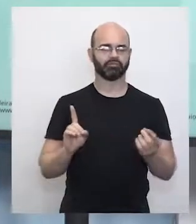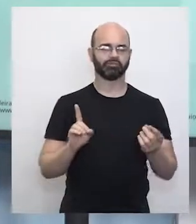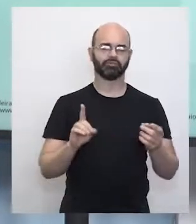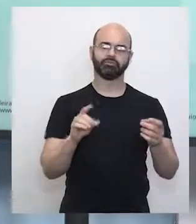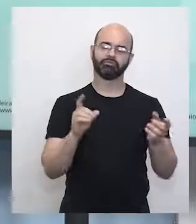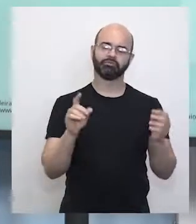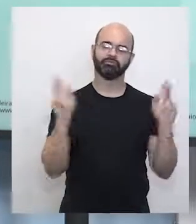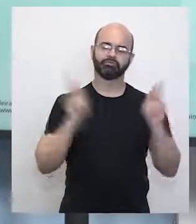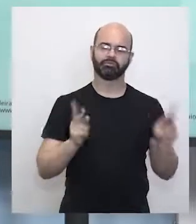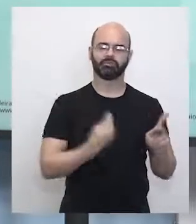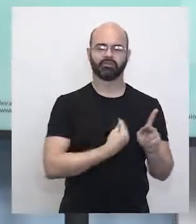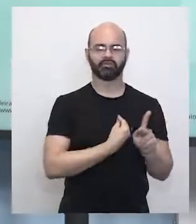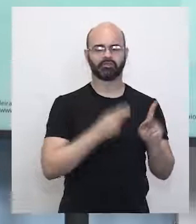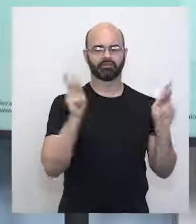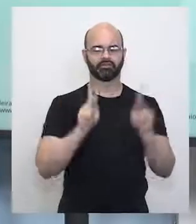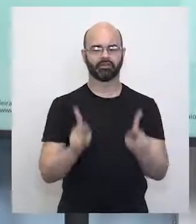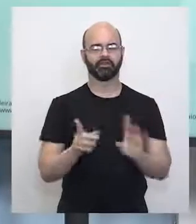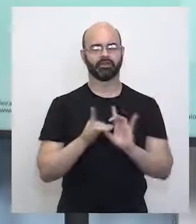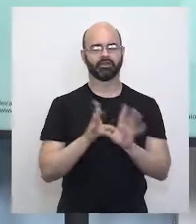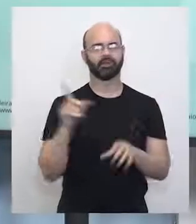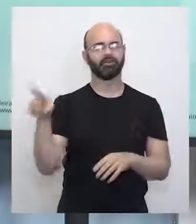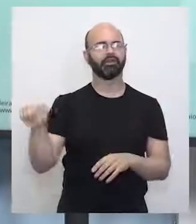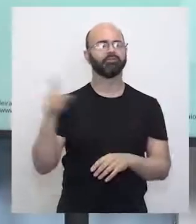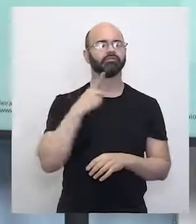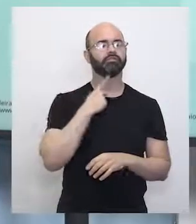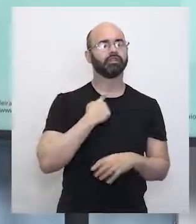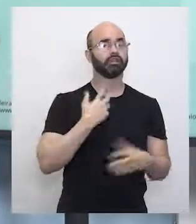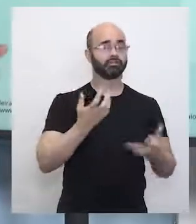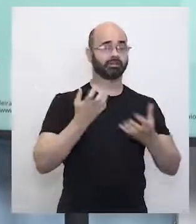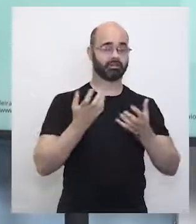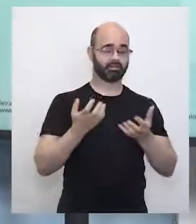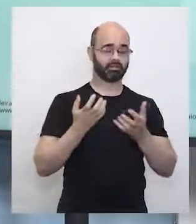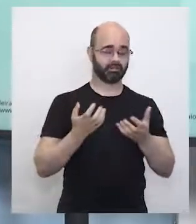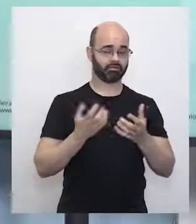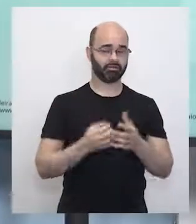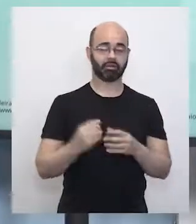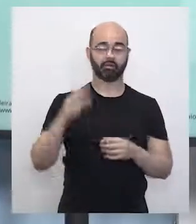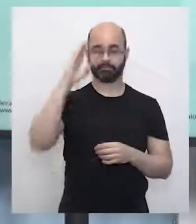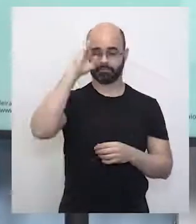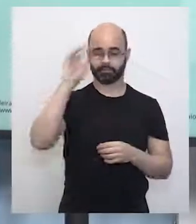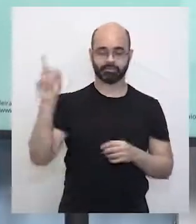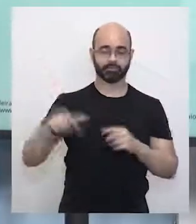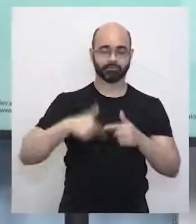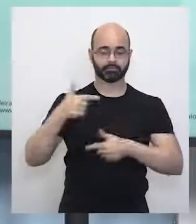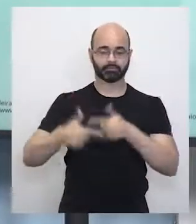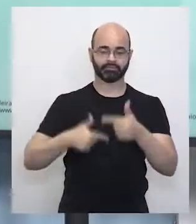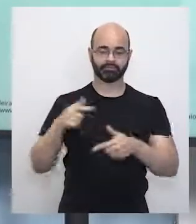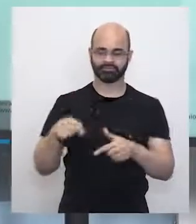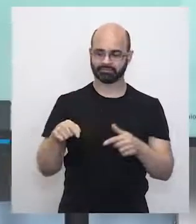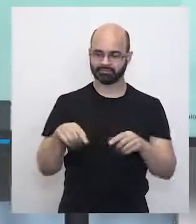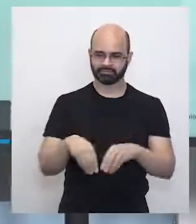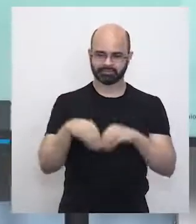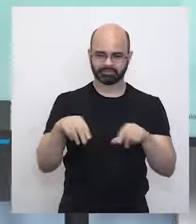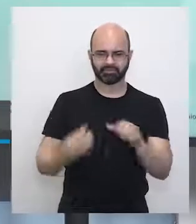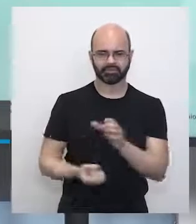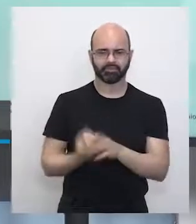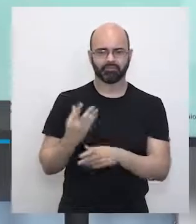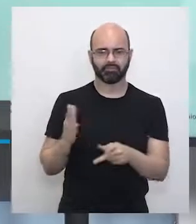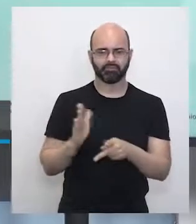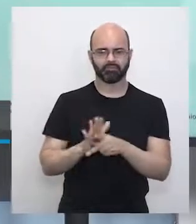paz, de ser produtivo da maneira que eles desejam, principalmente na sua própria terra de origem, melhor